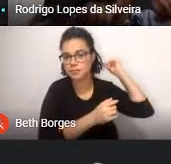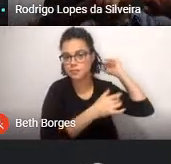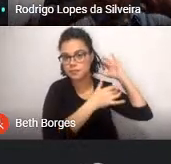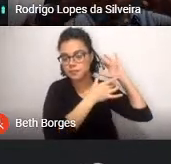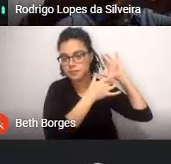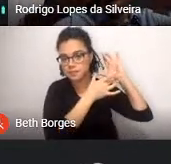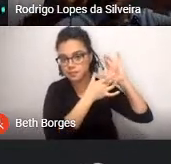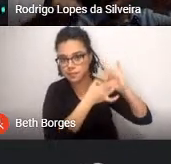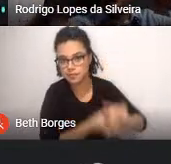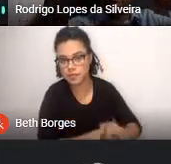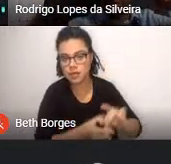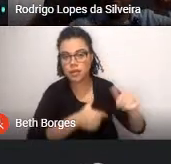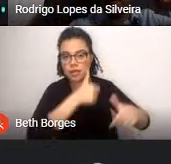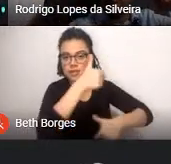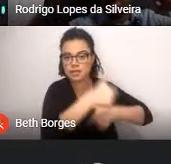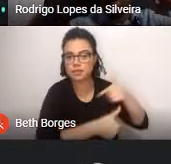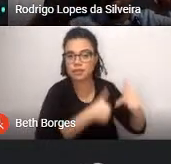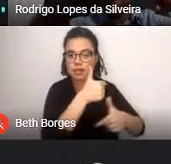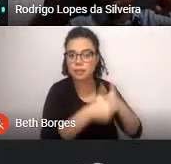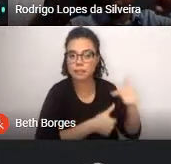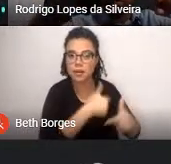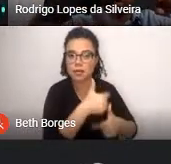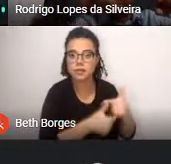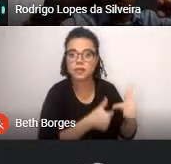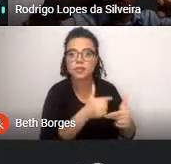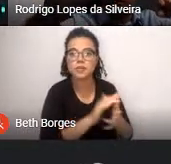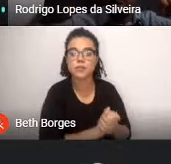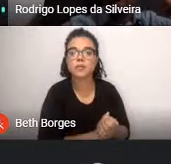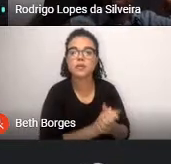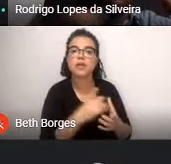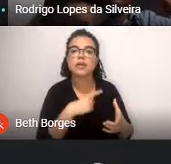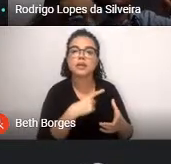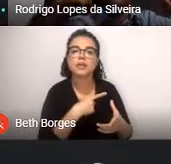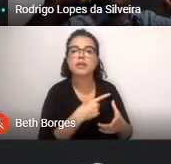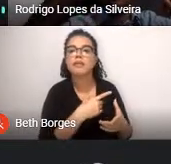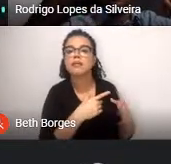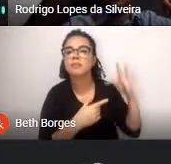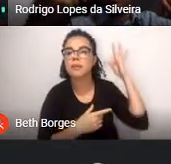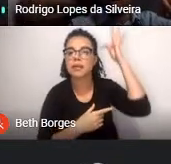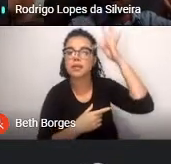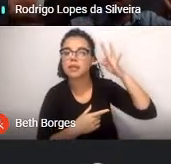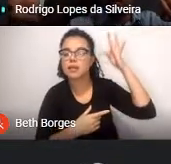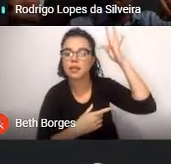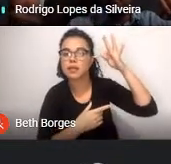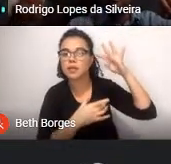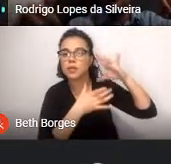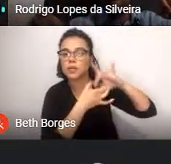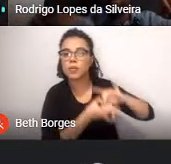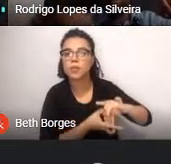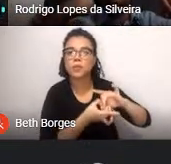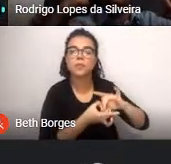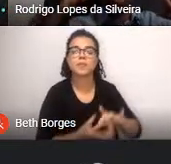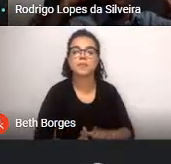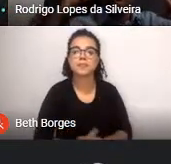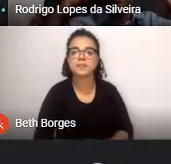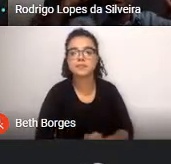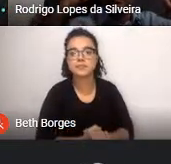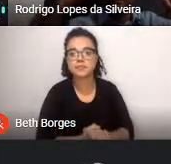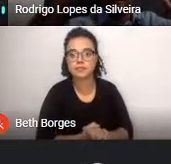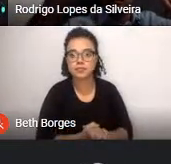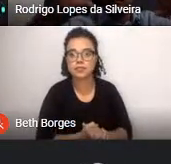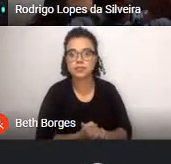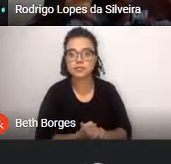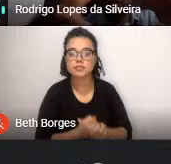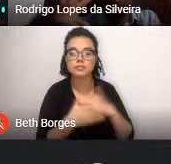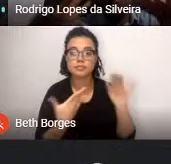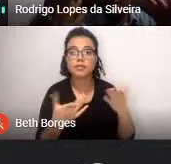também de reparentalização parental dentro da teoria de John Bowlby, dentro da ideia de cadeira vazia, né? Dentro